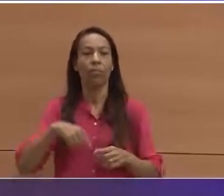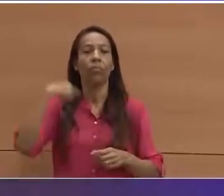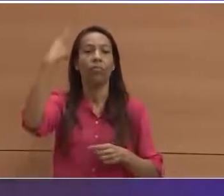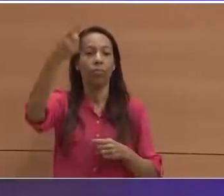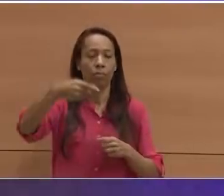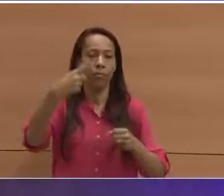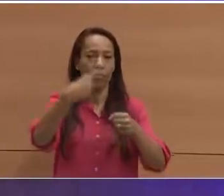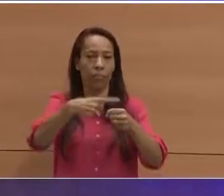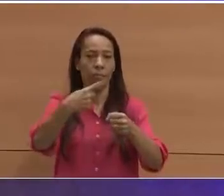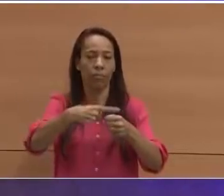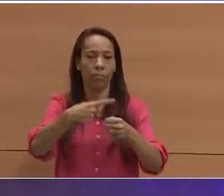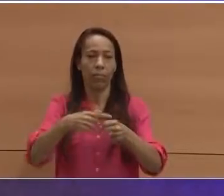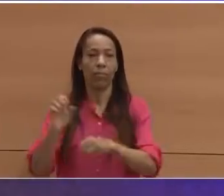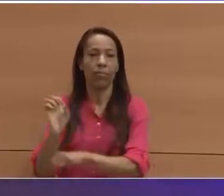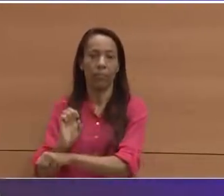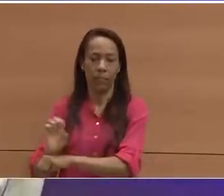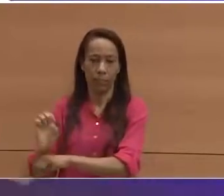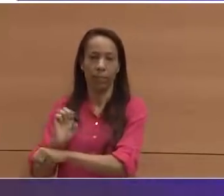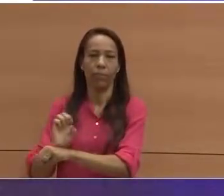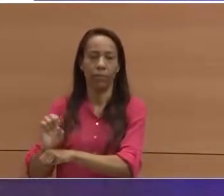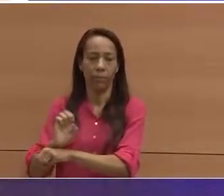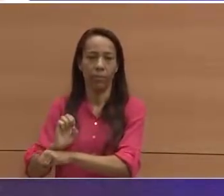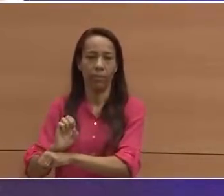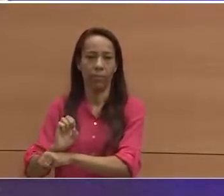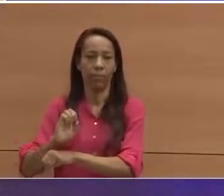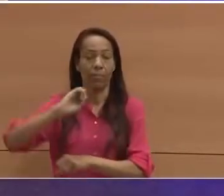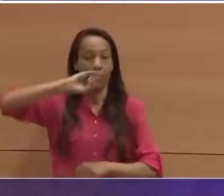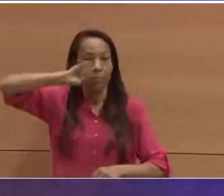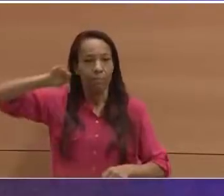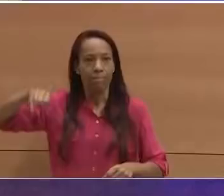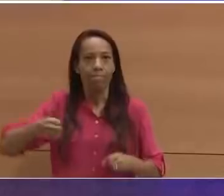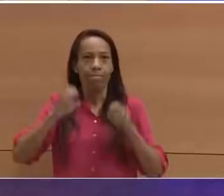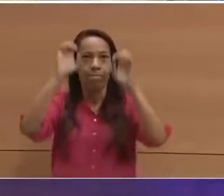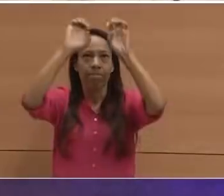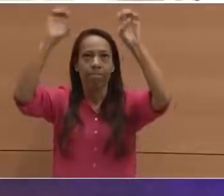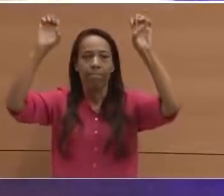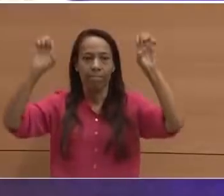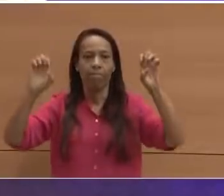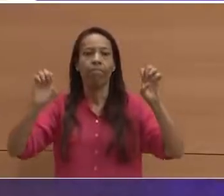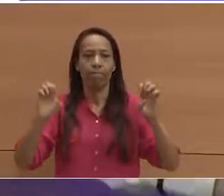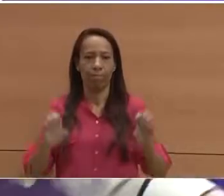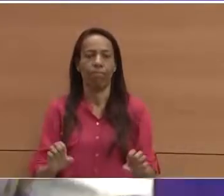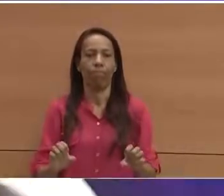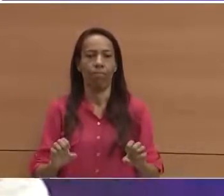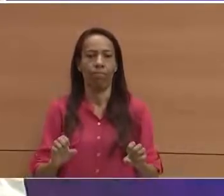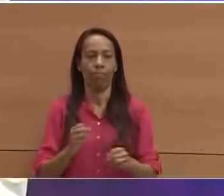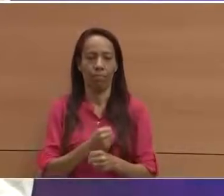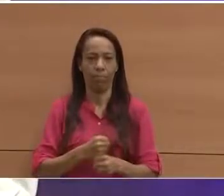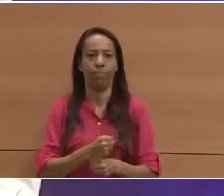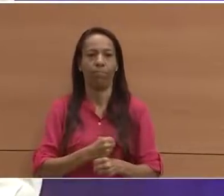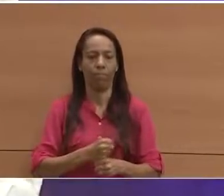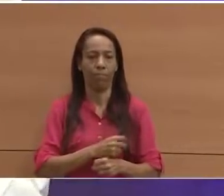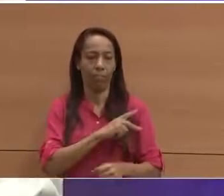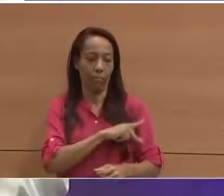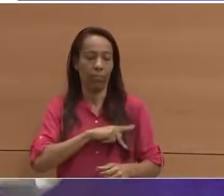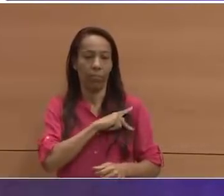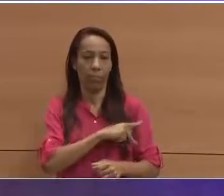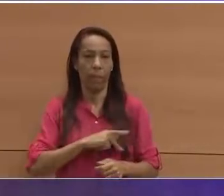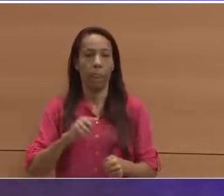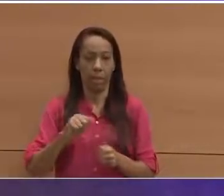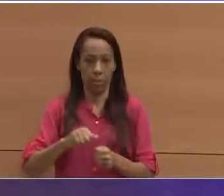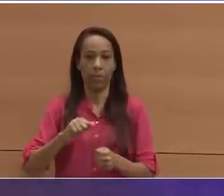Éfeso. E aproveitou a estrutura da obra que Paulo montou em Éfeso